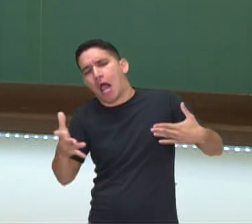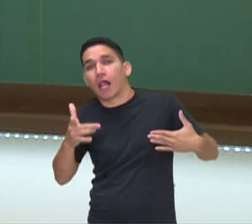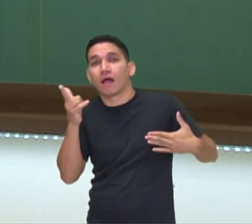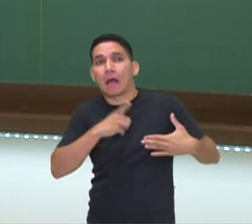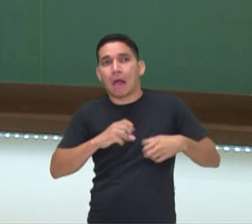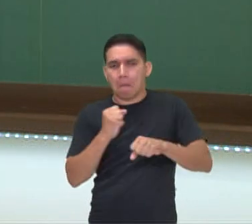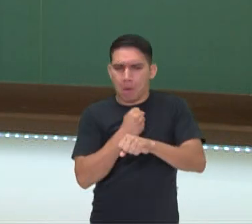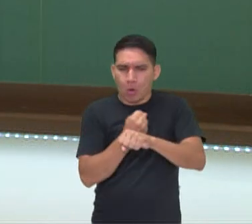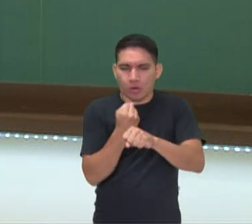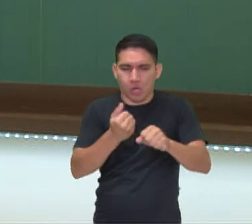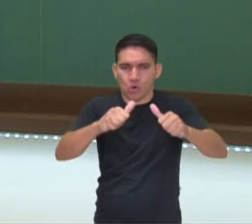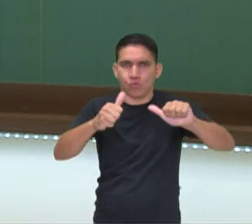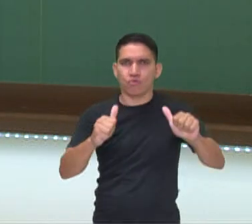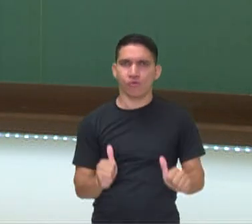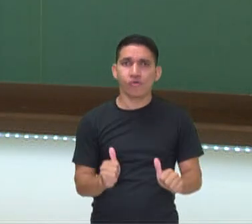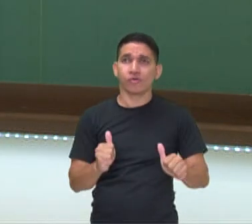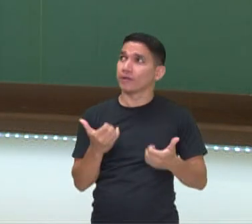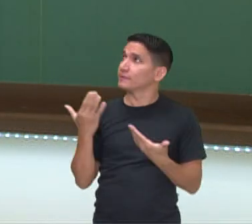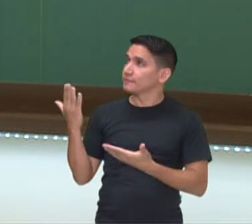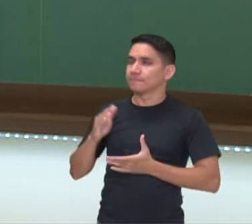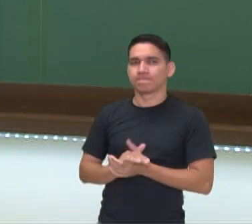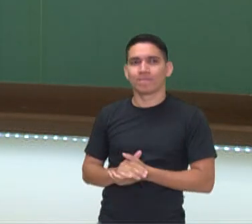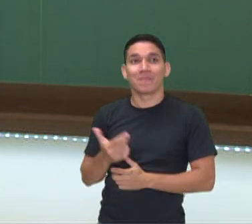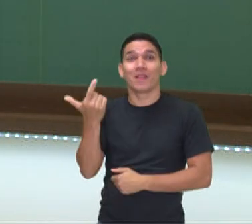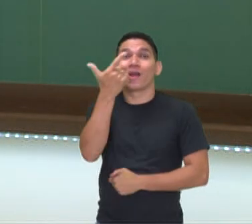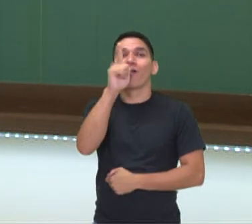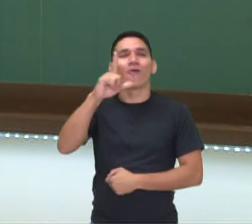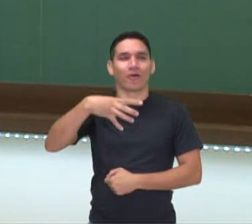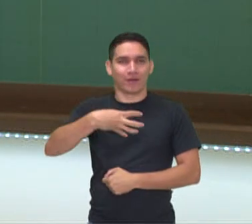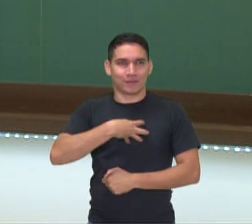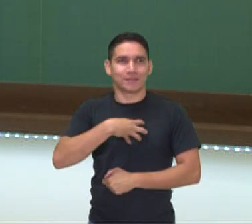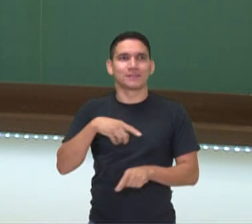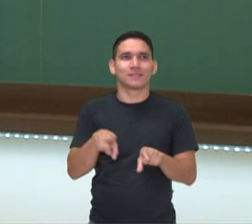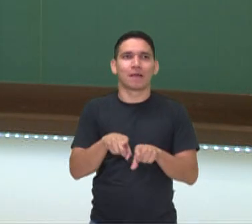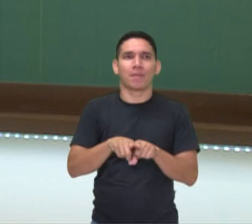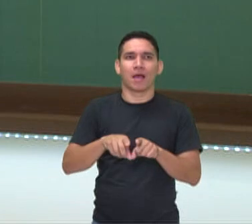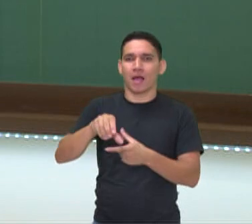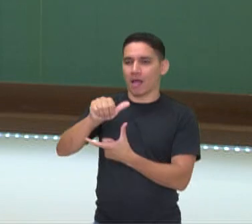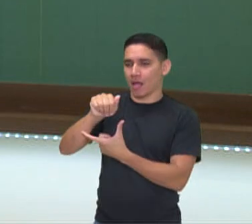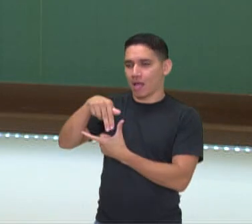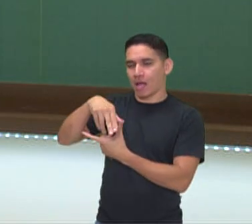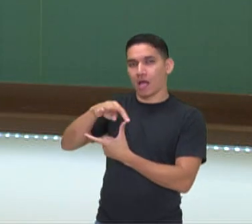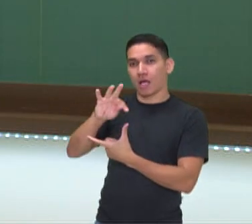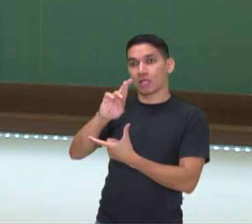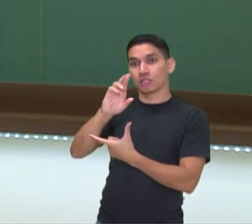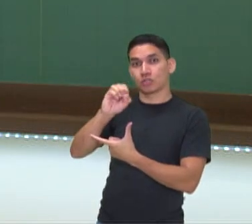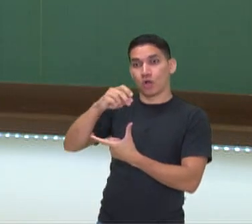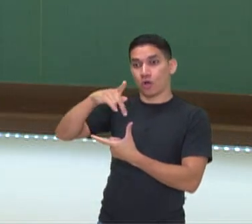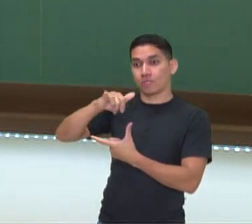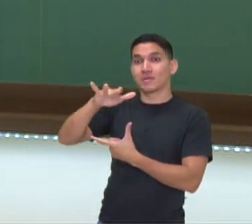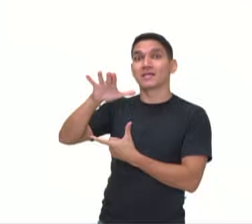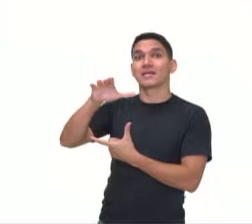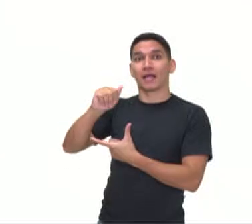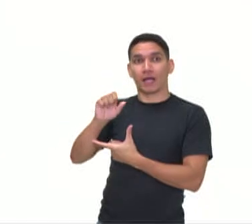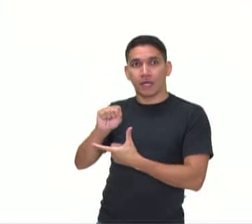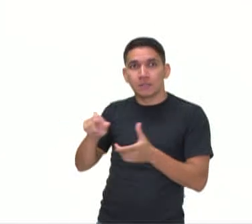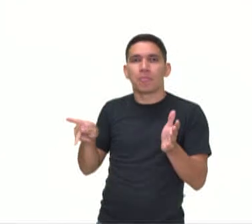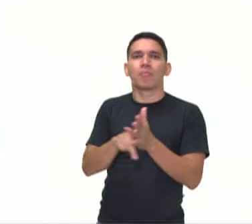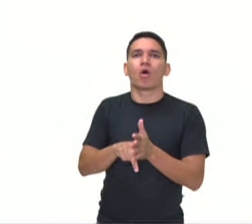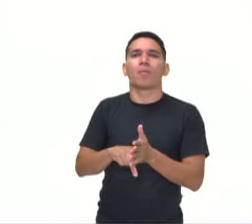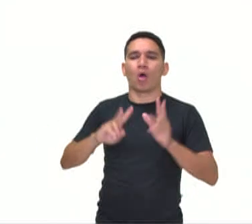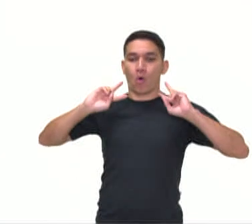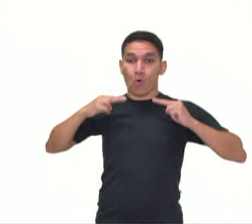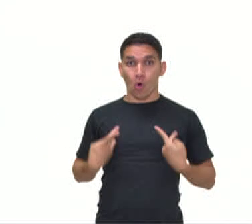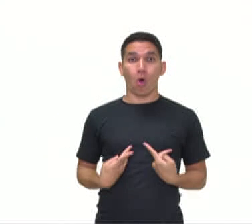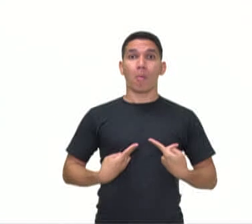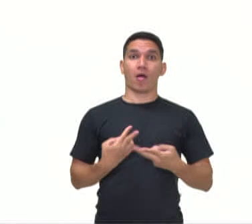e formando esta paisagem. Já as paisagens antrópicas, aquelas criadas pelo ser humano, conforme você pode acompanhar na tela,